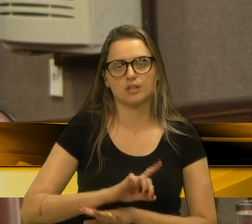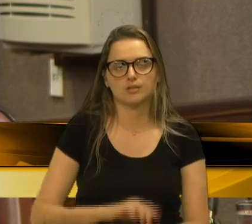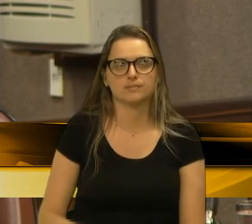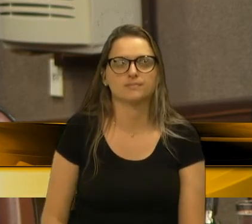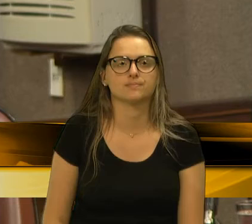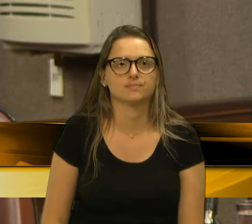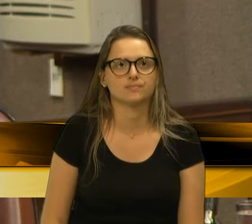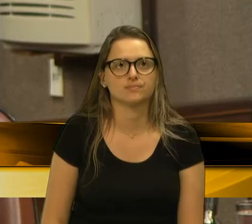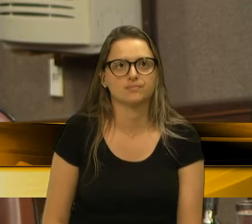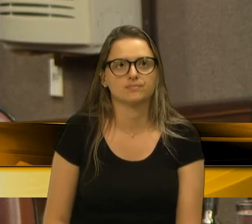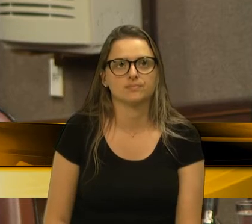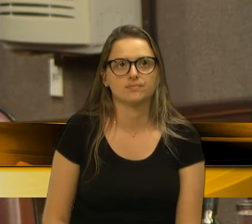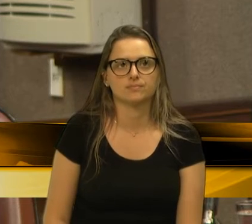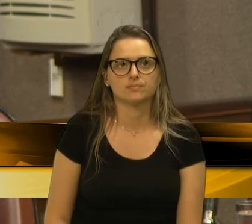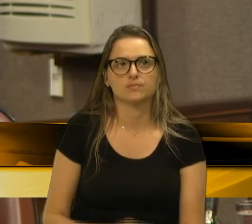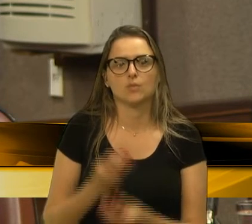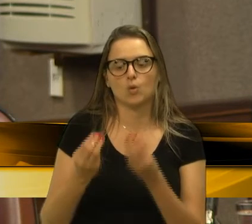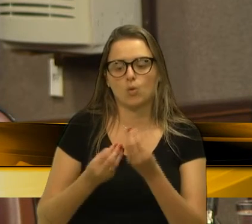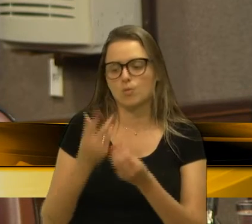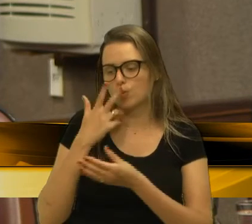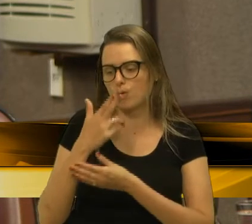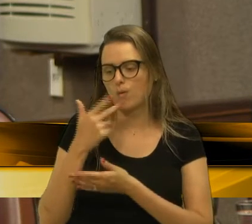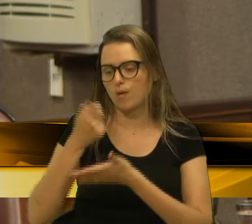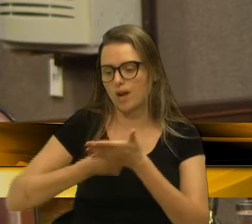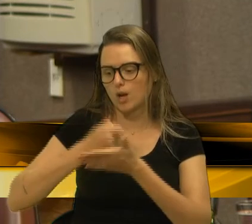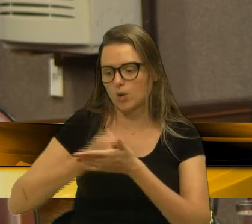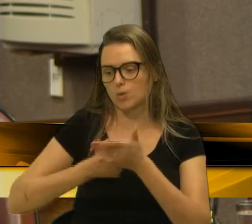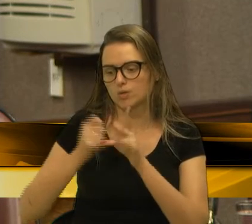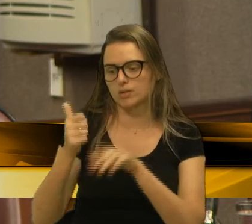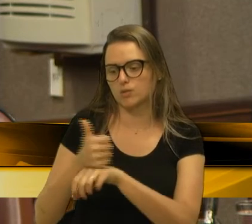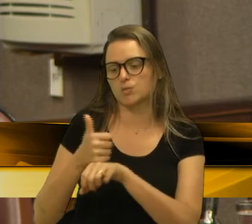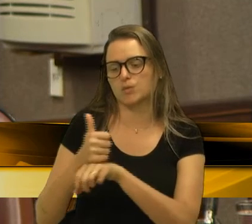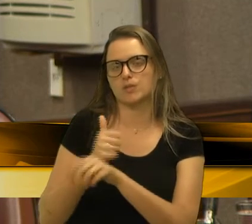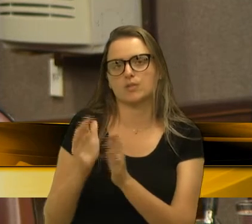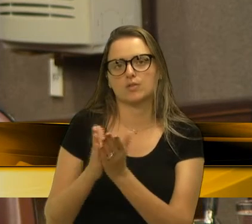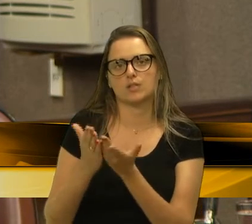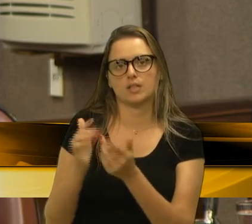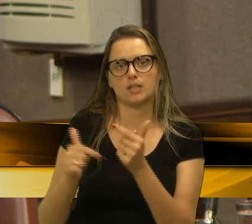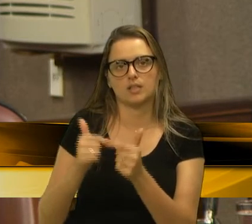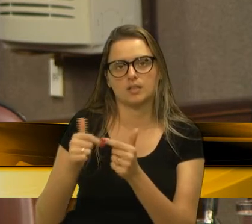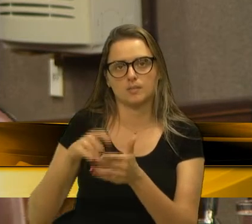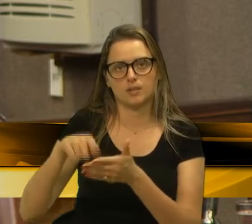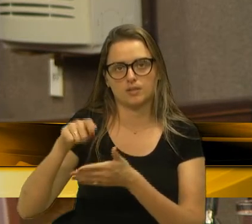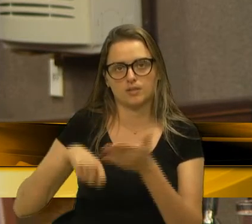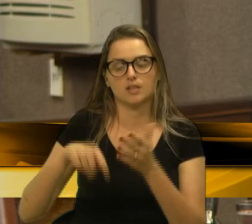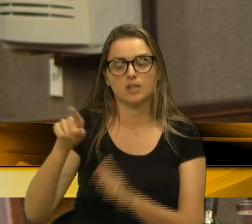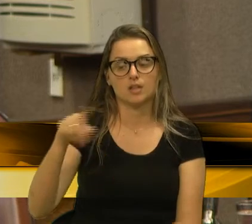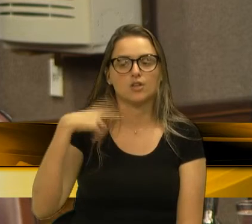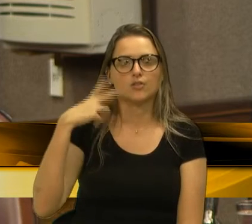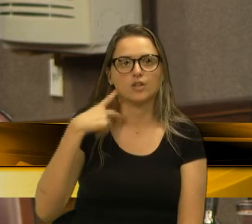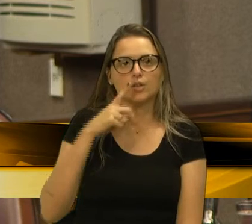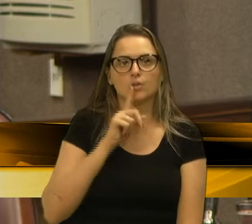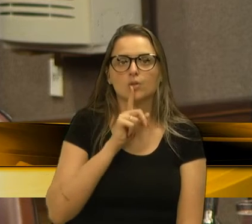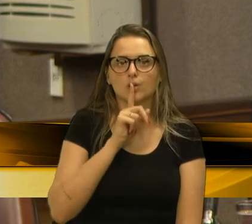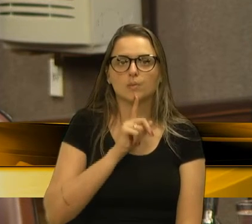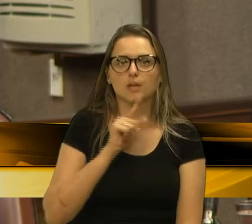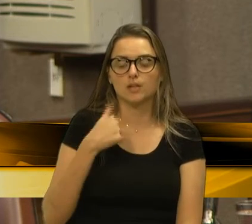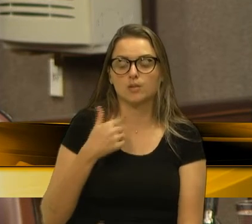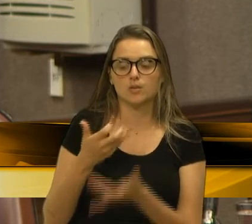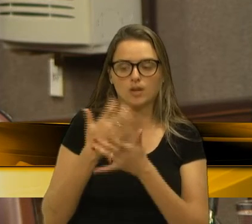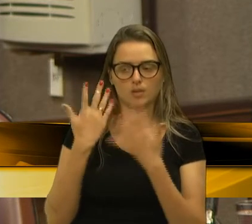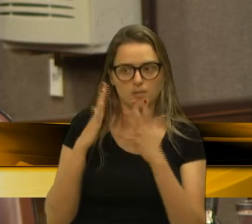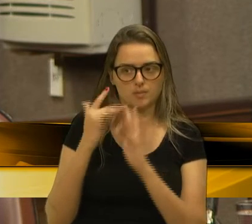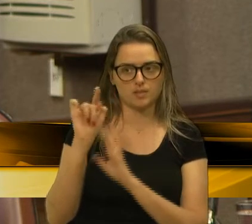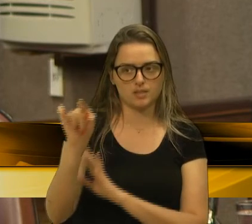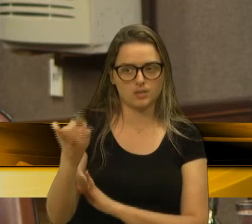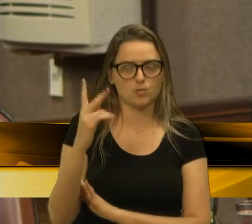estagiários. Como as lutas dos trabalhadores. Vereador Alberto Meneguzzi, eu quero parabenizar pelo seu aparte da fala